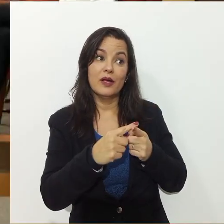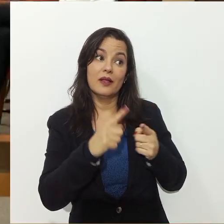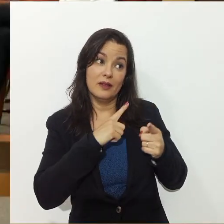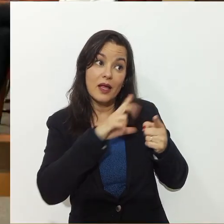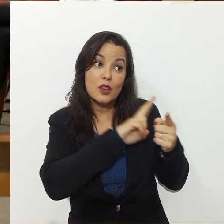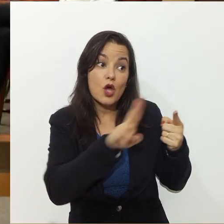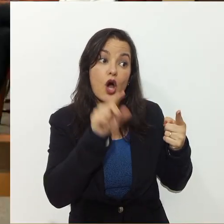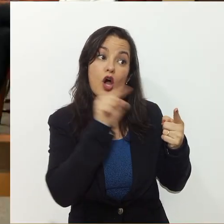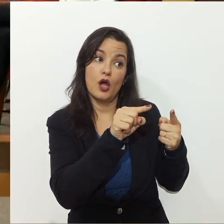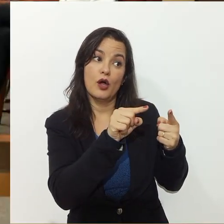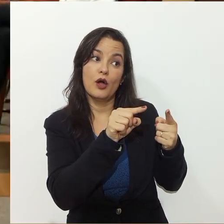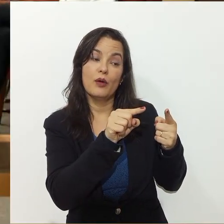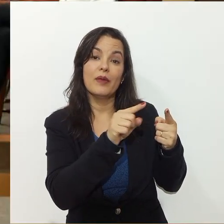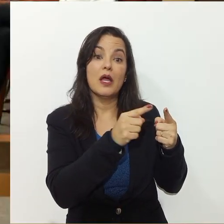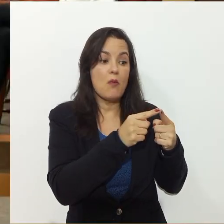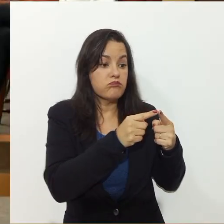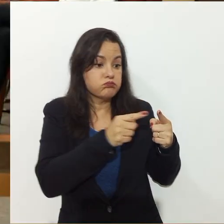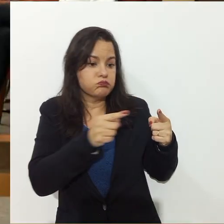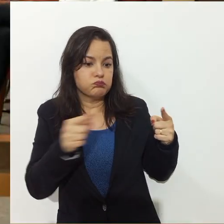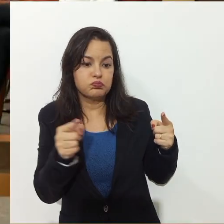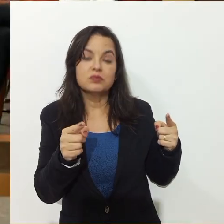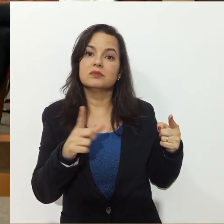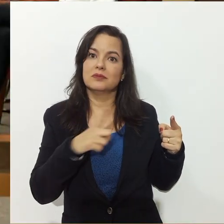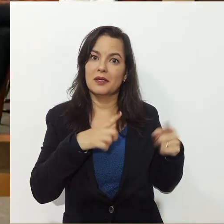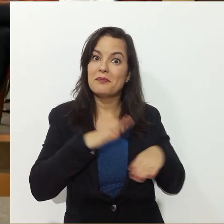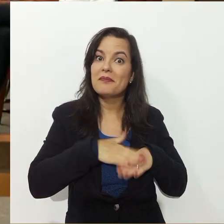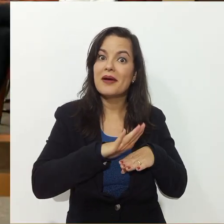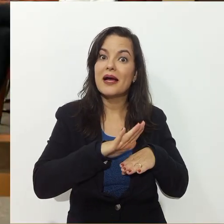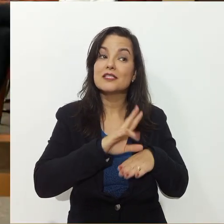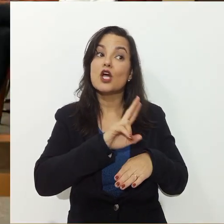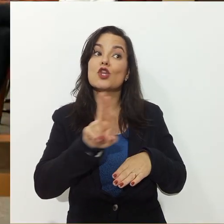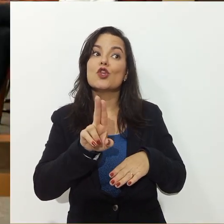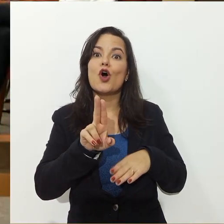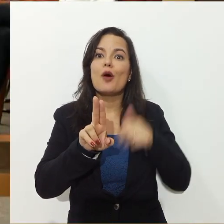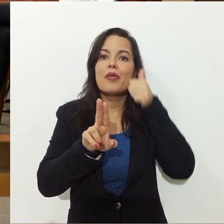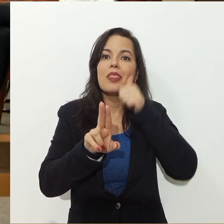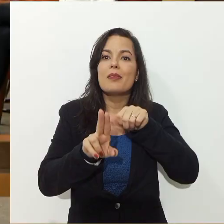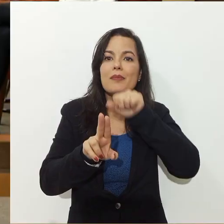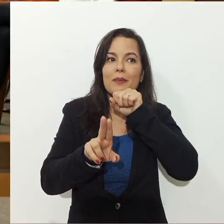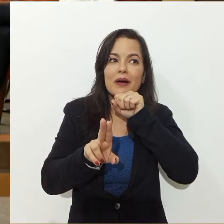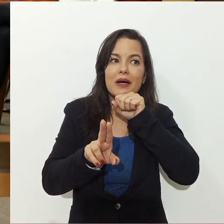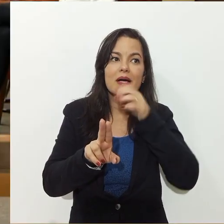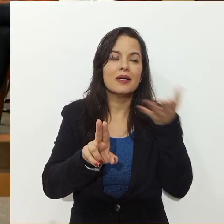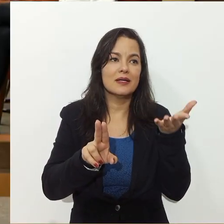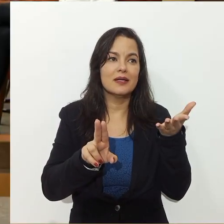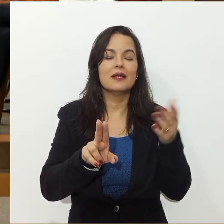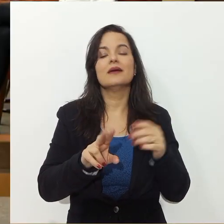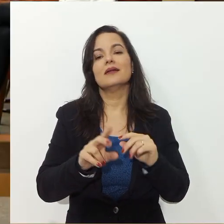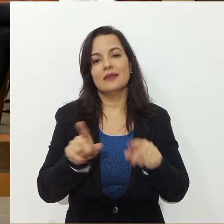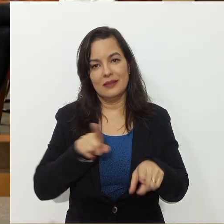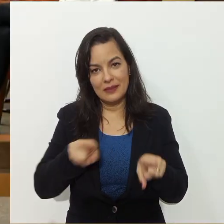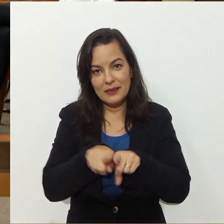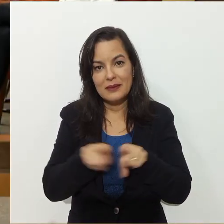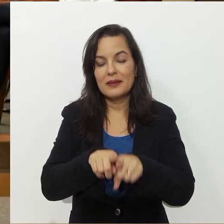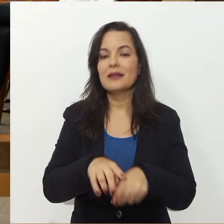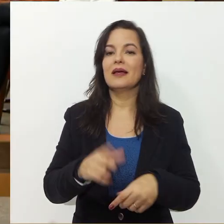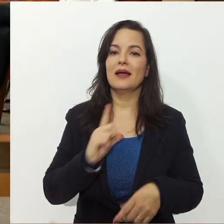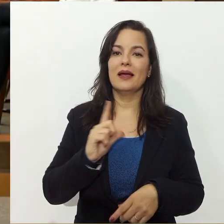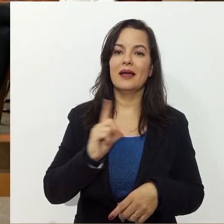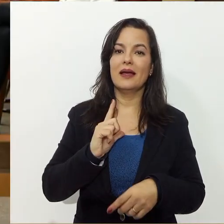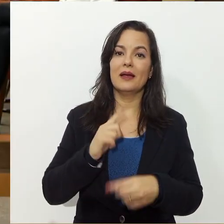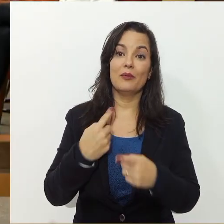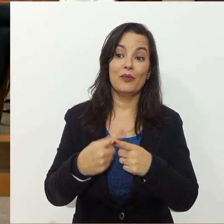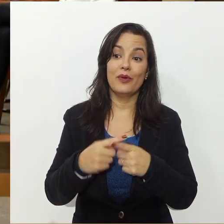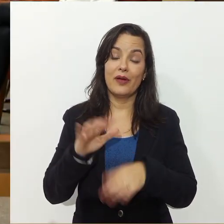escrita do nome completo dele, né? Vai mostrar que a mãe tem um nome, não é só o sinal da mamãe, mas tem o nome dela, né?